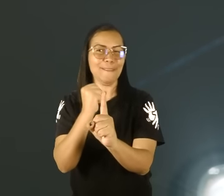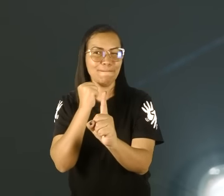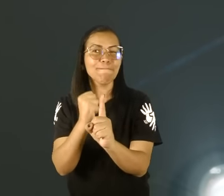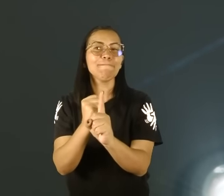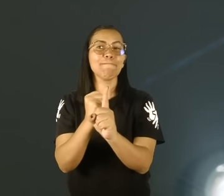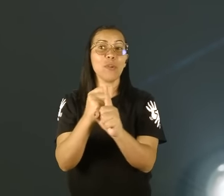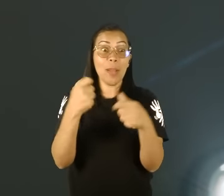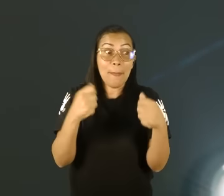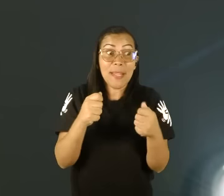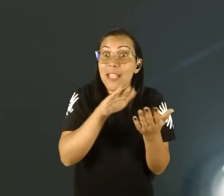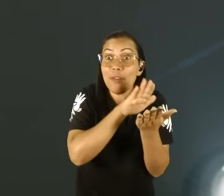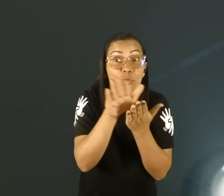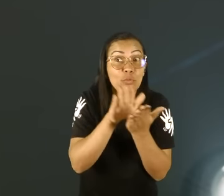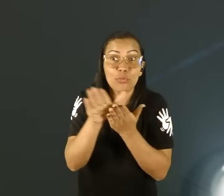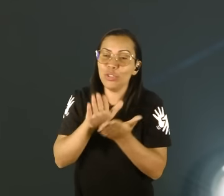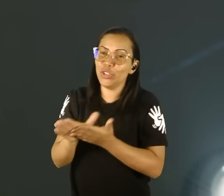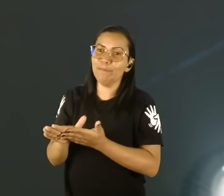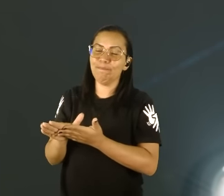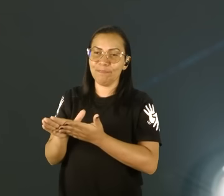Ele está andando.